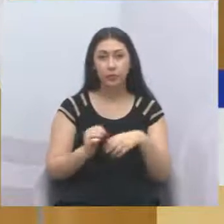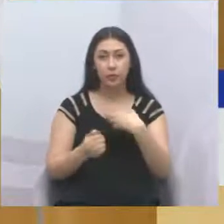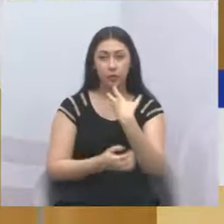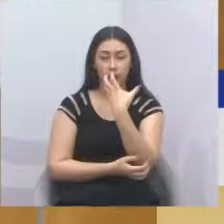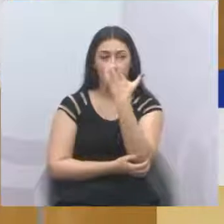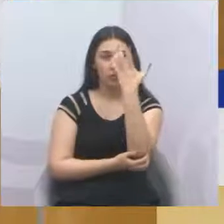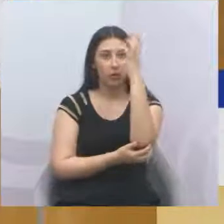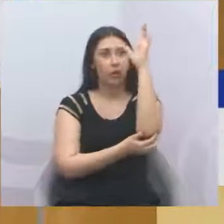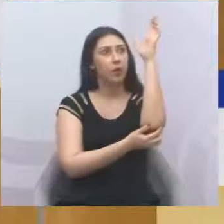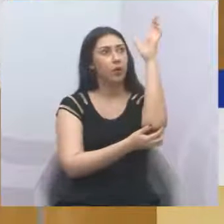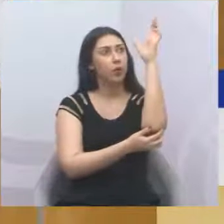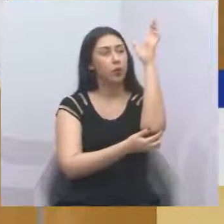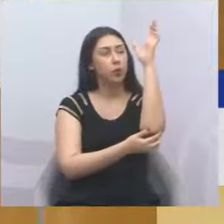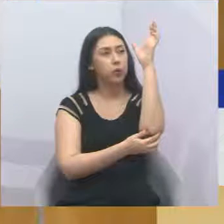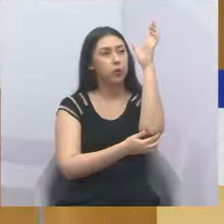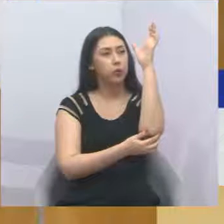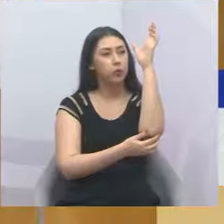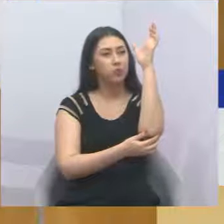árvores crescem,